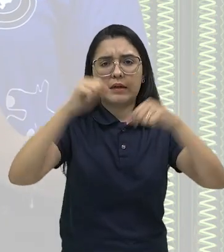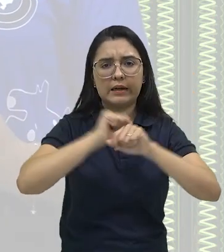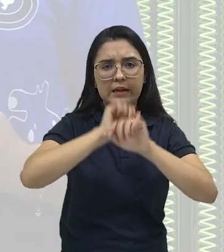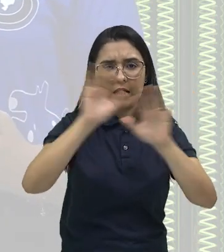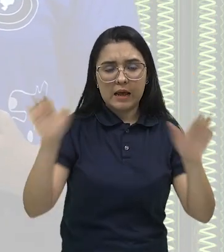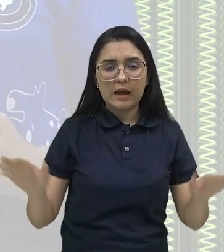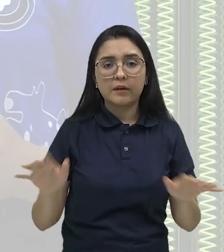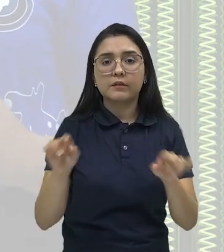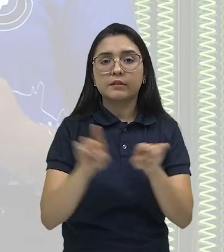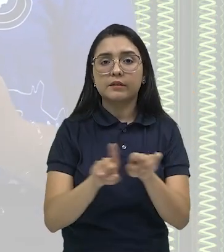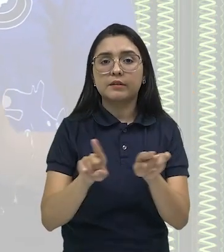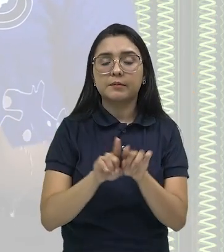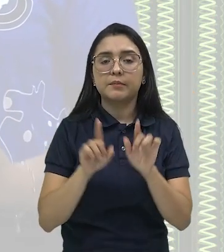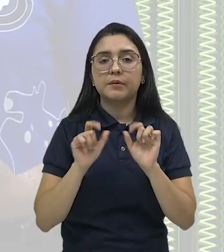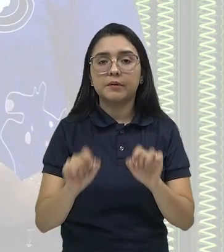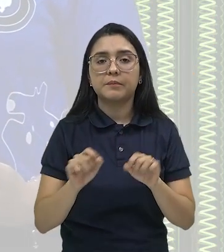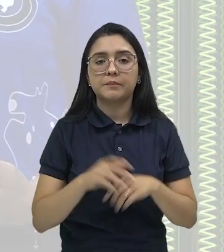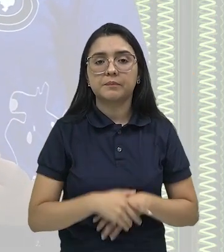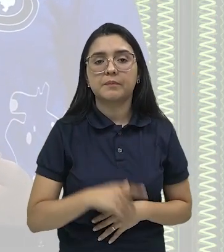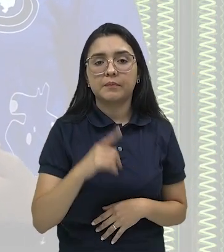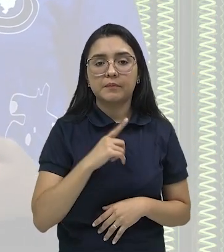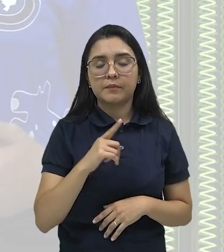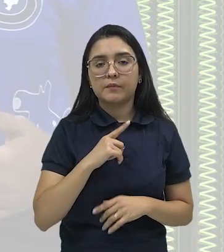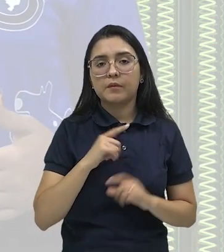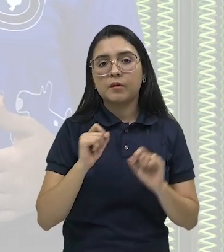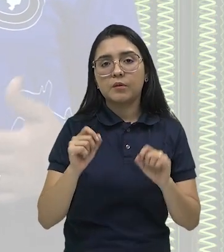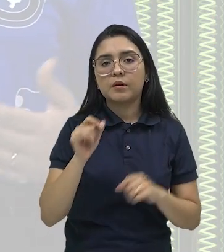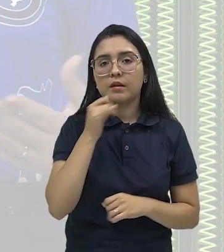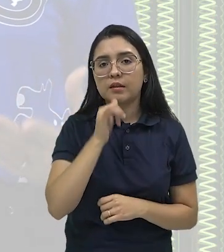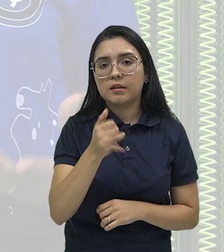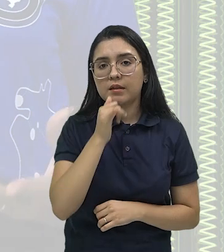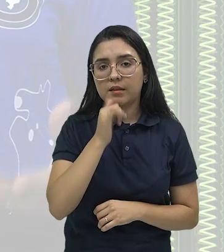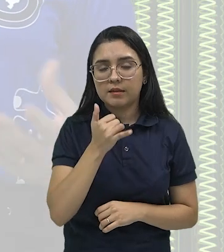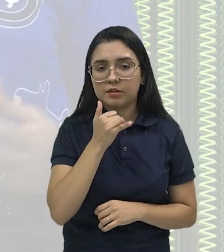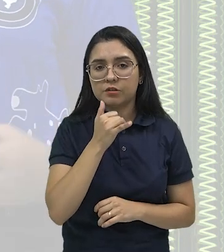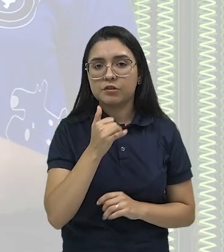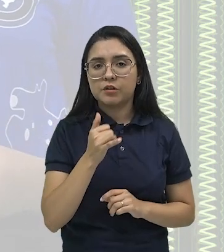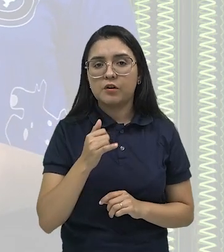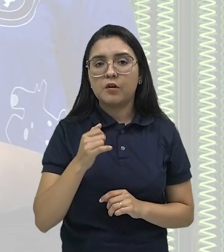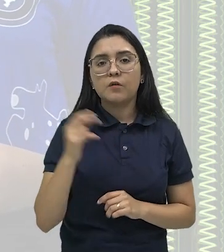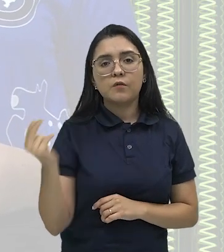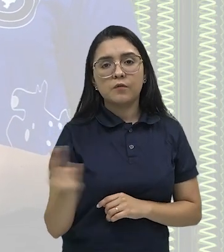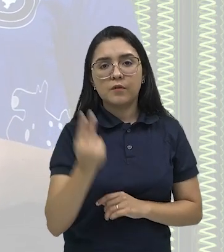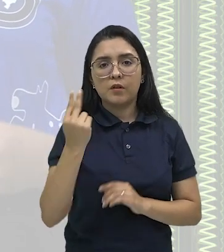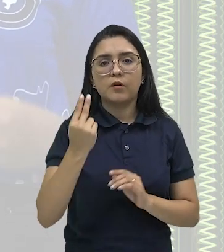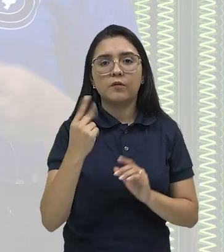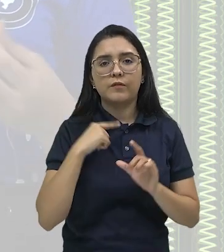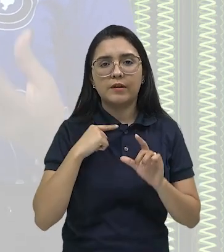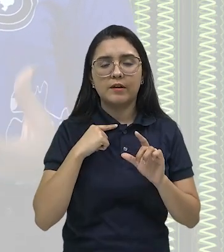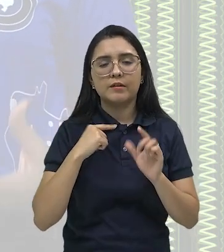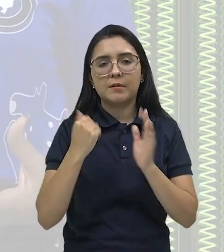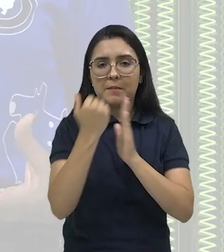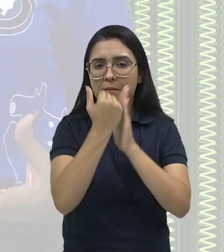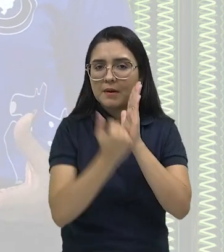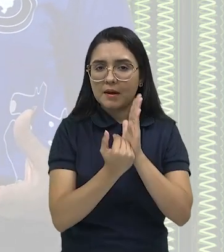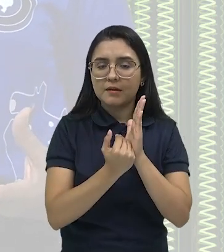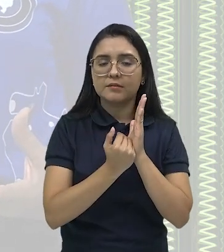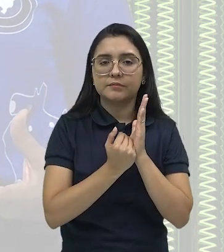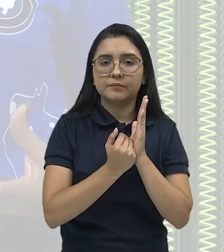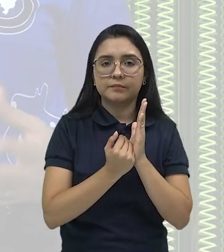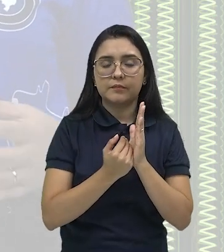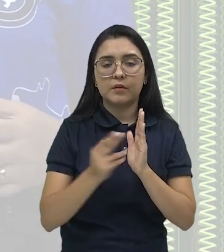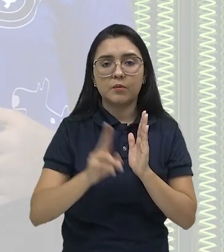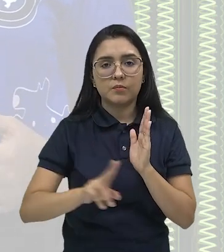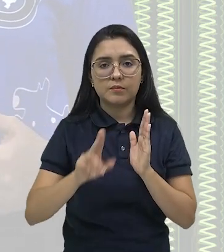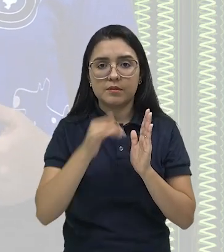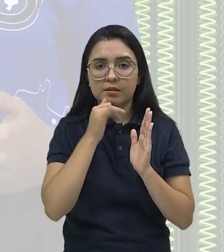final elas vão gerar ali um resultado mais satisfatório, porque a conta, vai vir um pouquinho mais baixa, porque ela consome menos